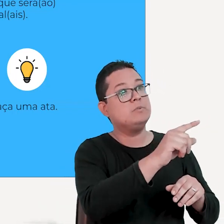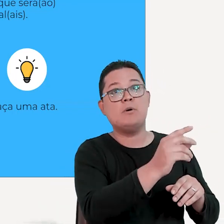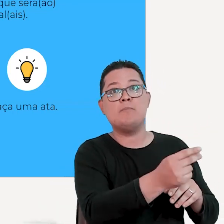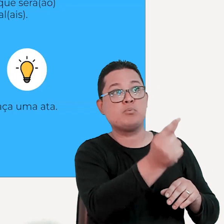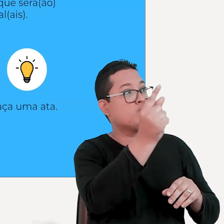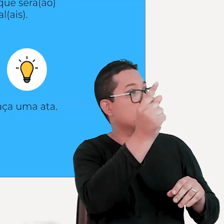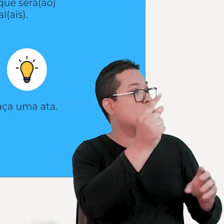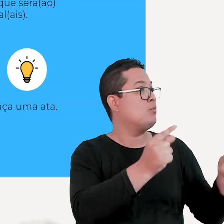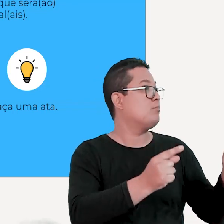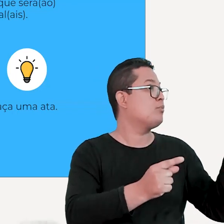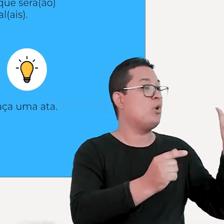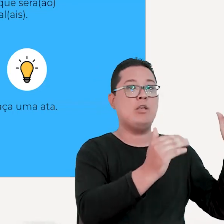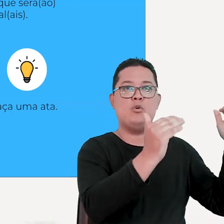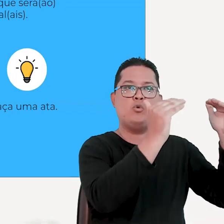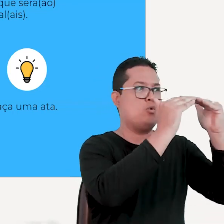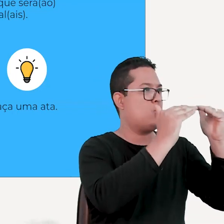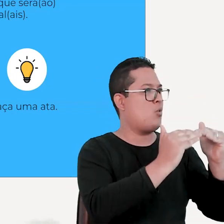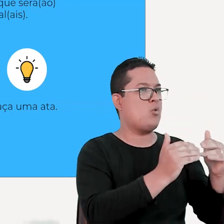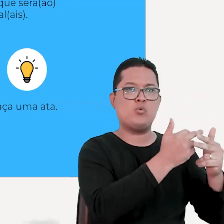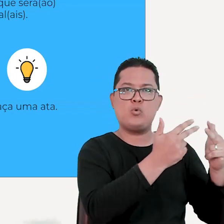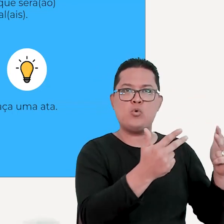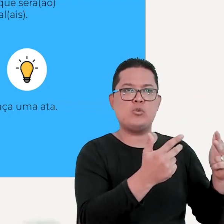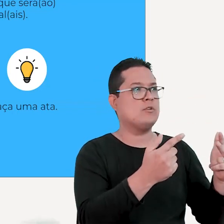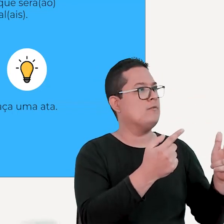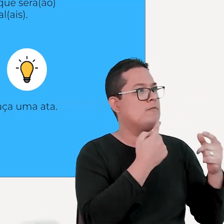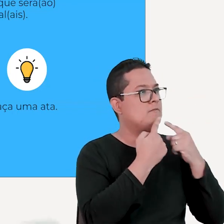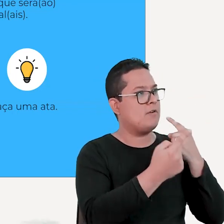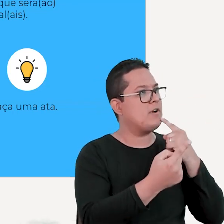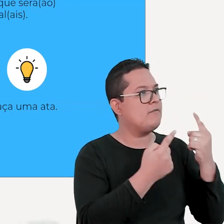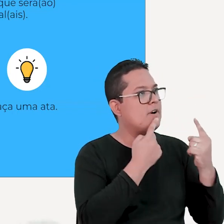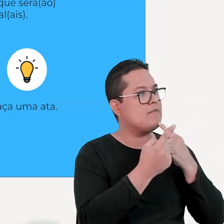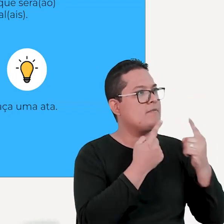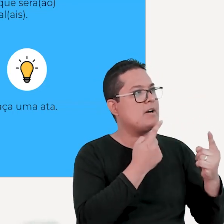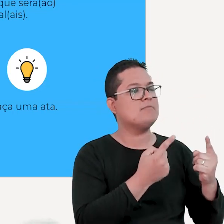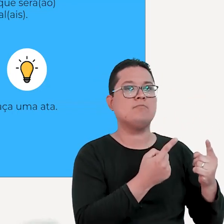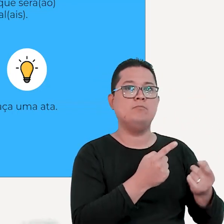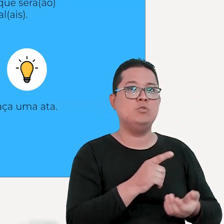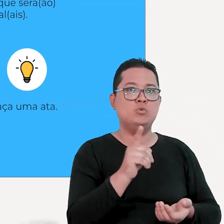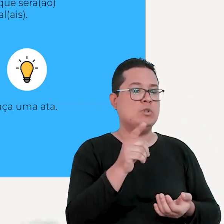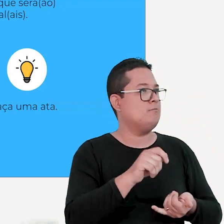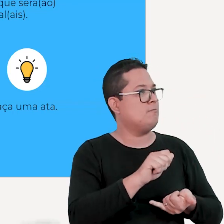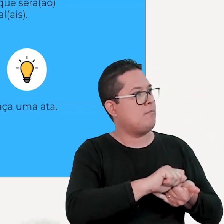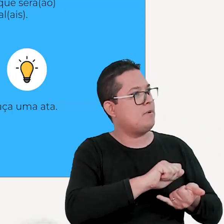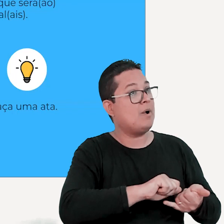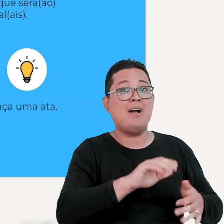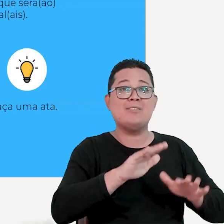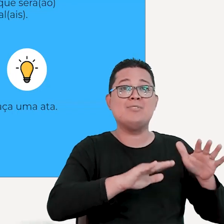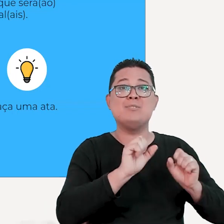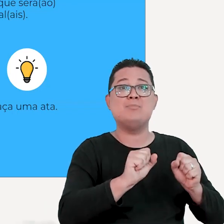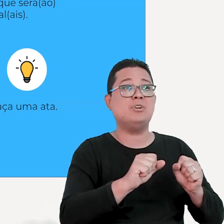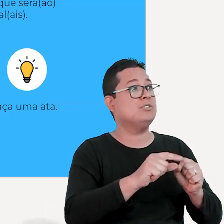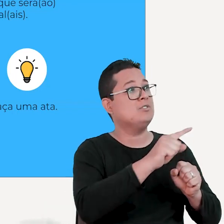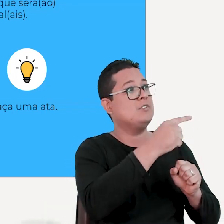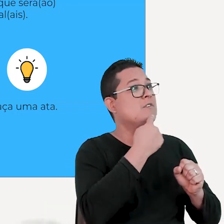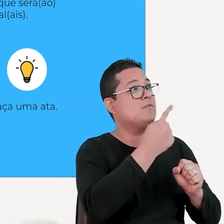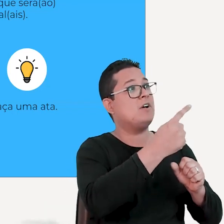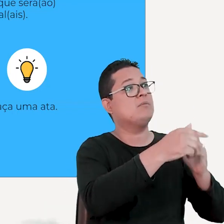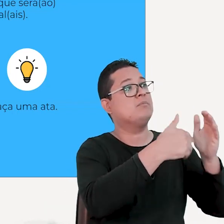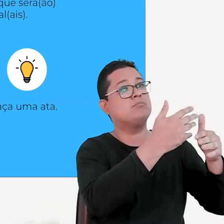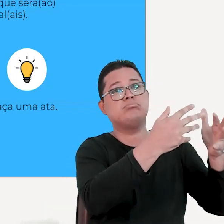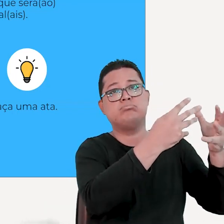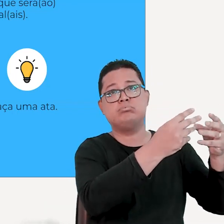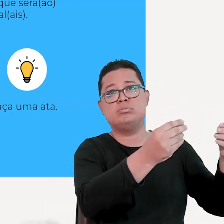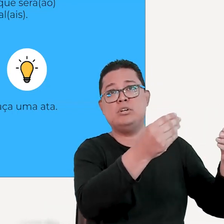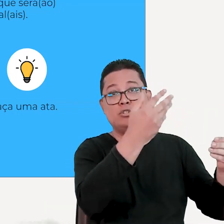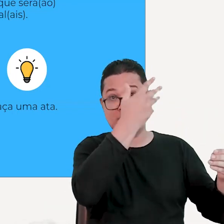sempre faço é anotar todos esses em alinhamentos e depois, como até a última dica aqui do nosso slide, eu faço uma